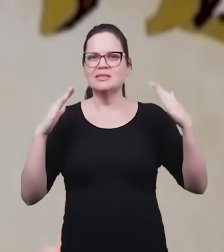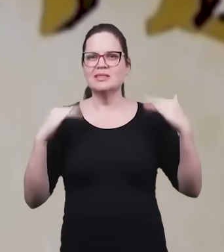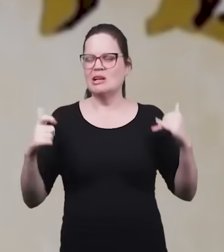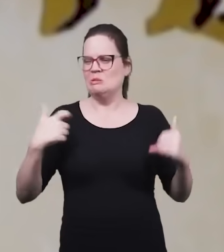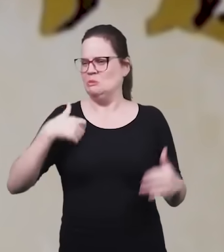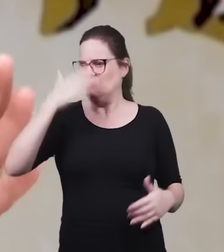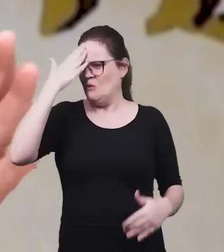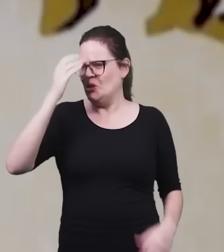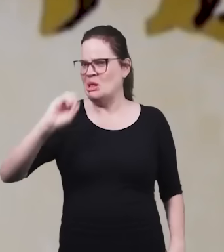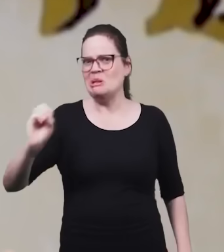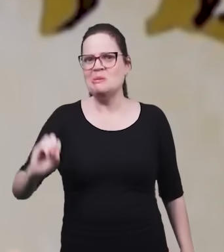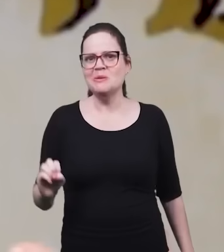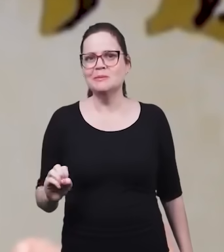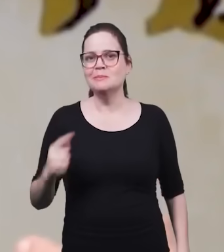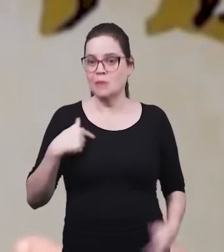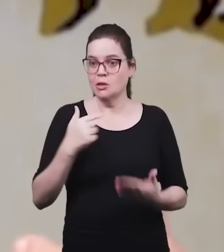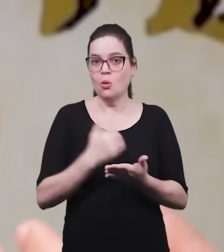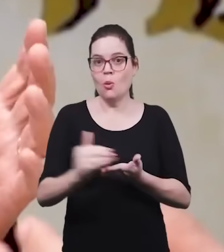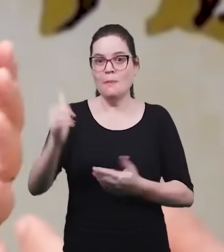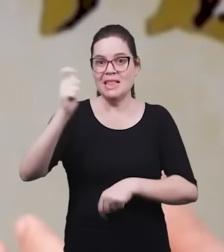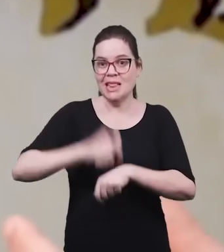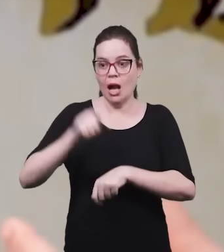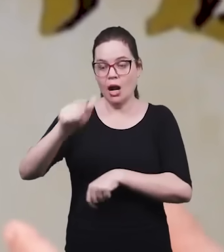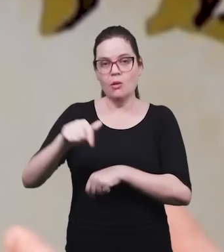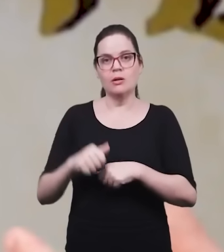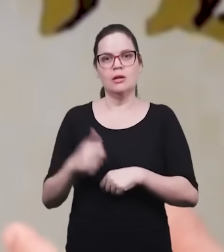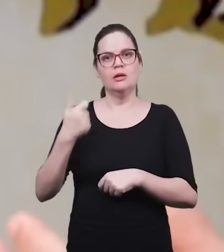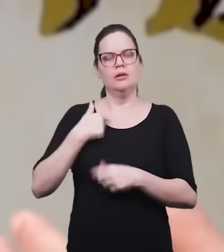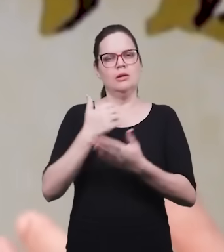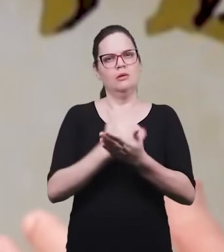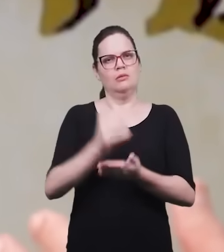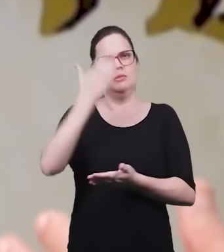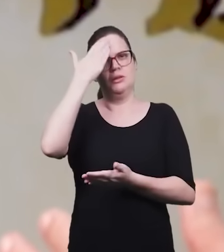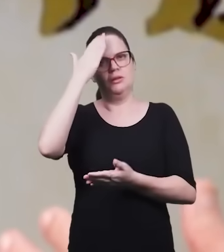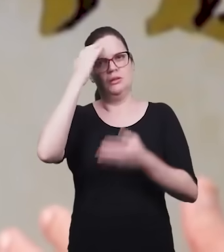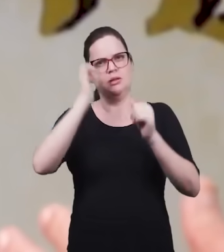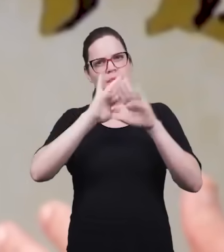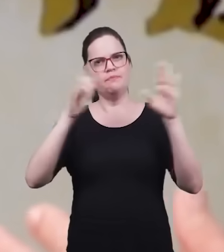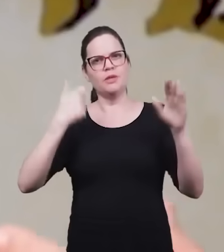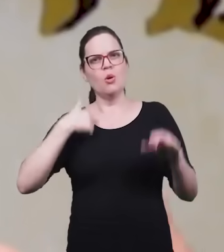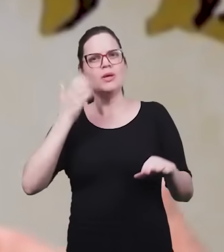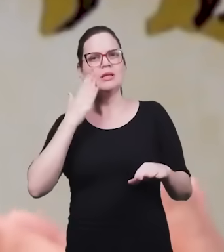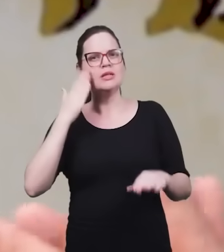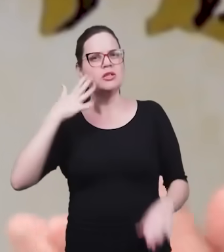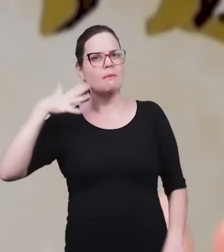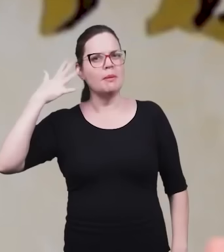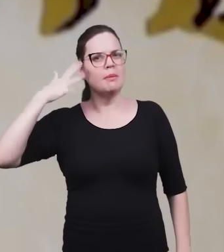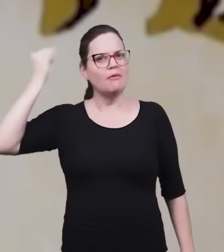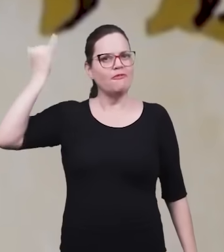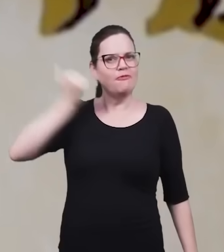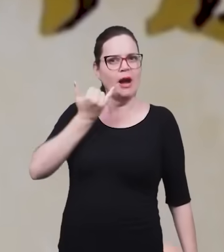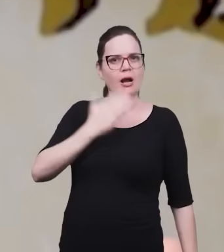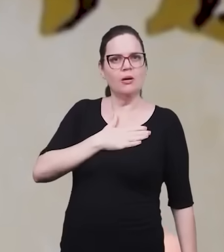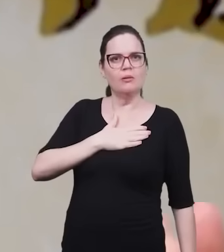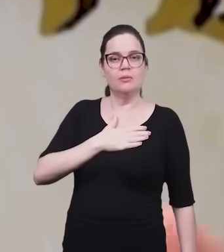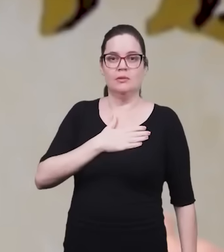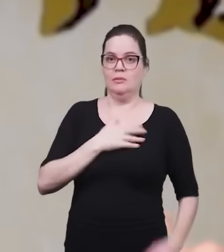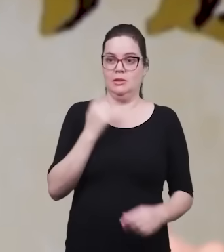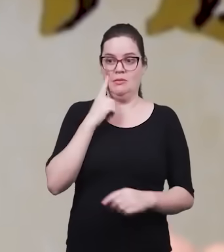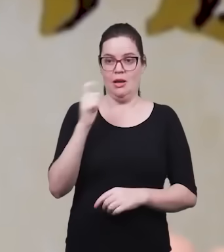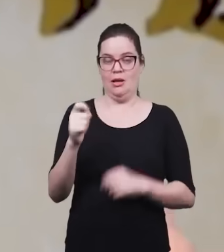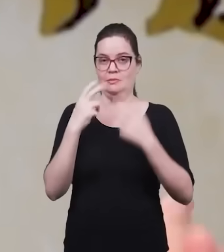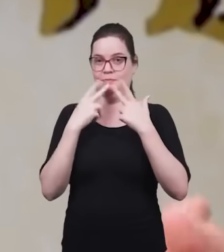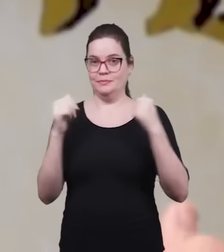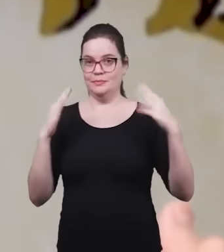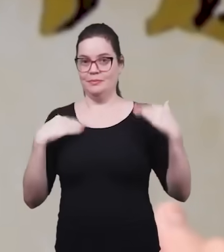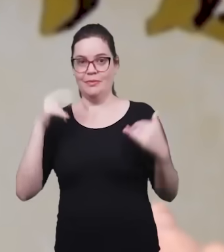entendendo. Mas naquele momento ali eu passei a ouvir tudo e eu entendi uma mensagem ali, inclusive, para mim. Isso. Veja, língua estranha, e